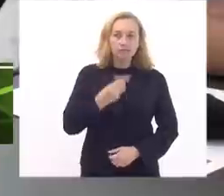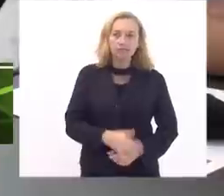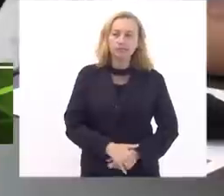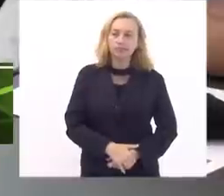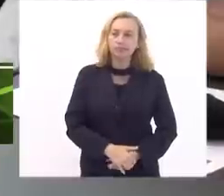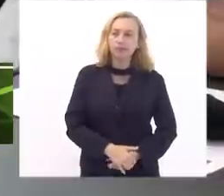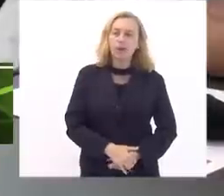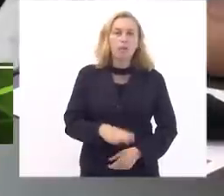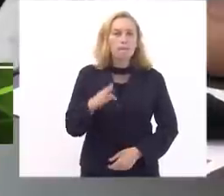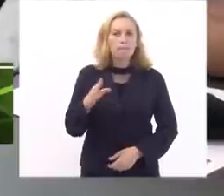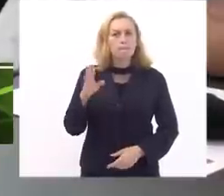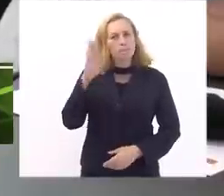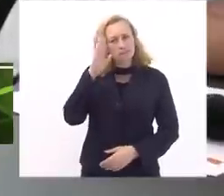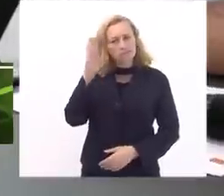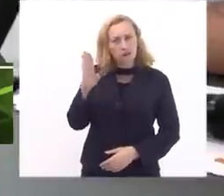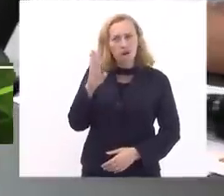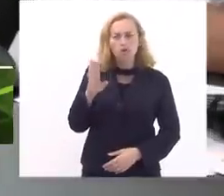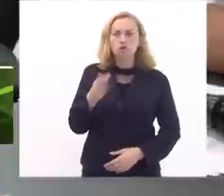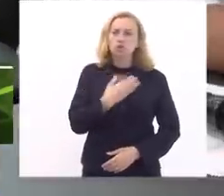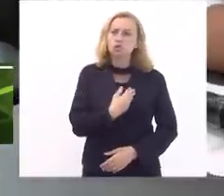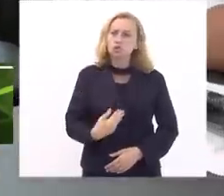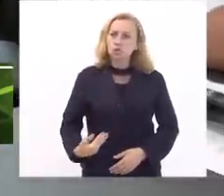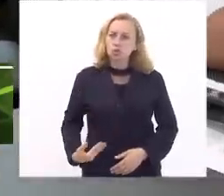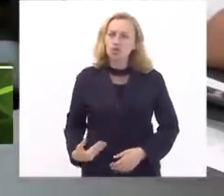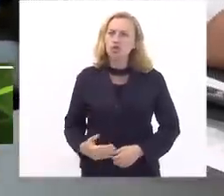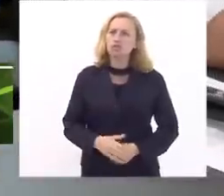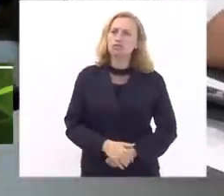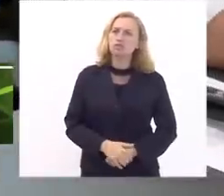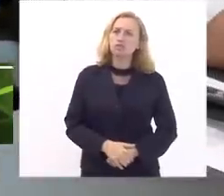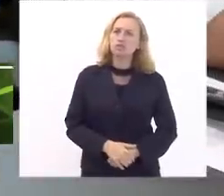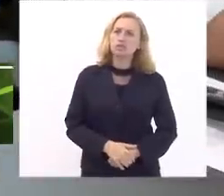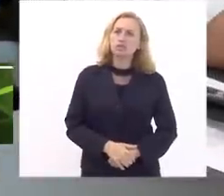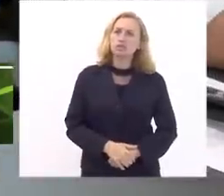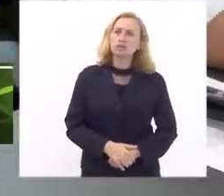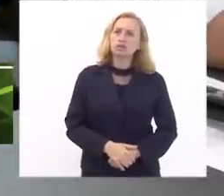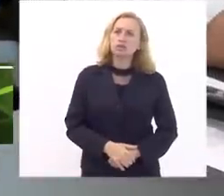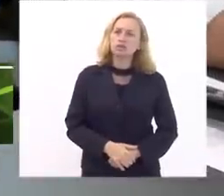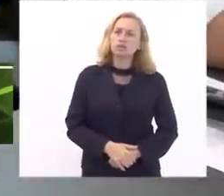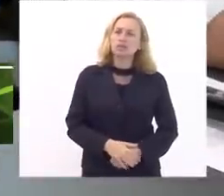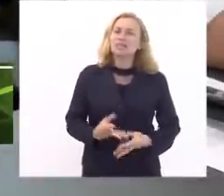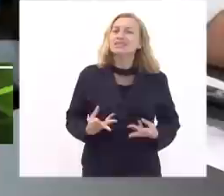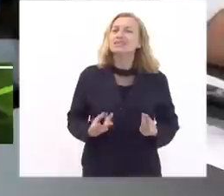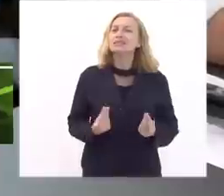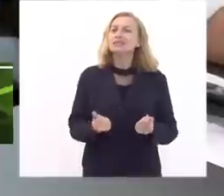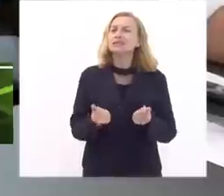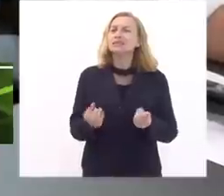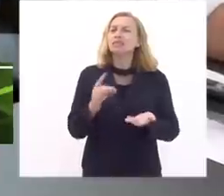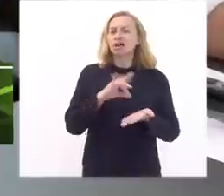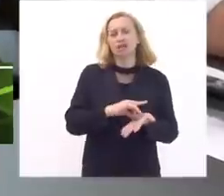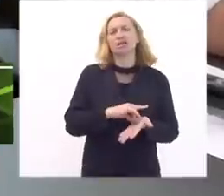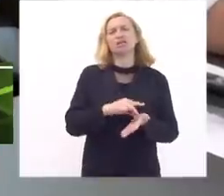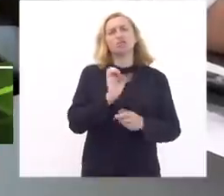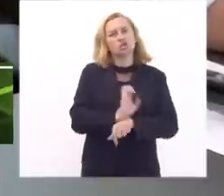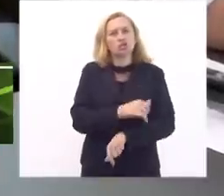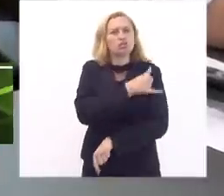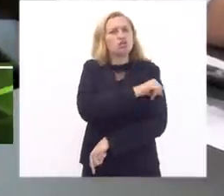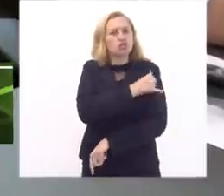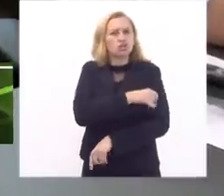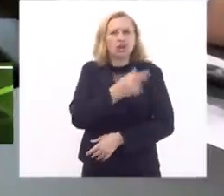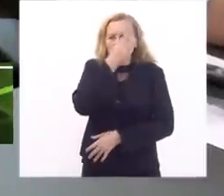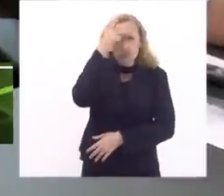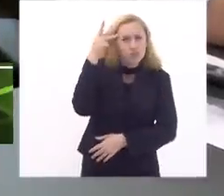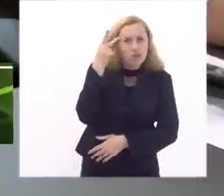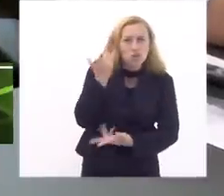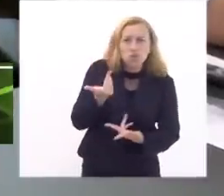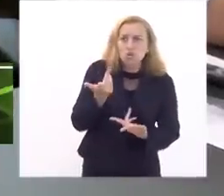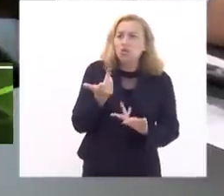é fundamental que o governo seja sensível à realidade do Estado do Rio de Janeiro. As pessoas